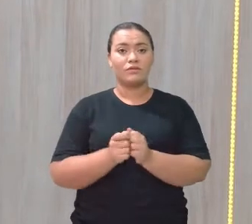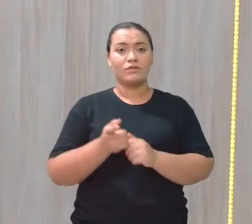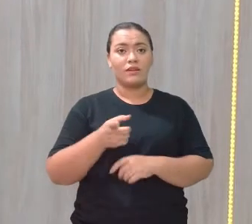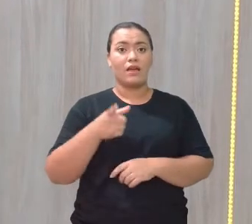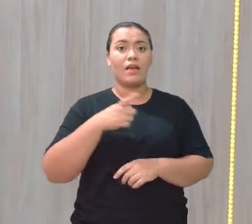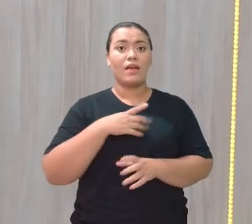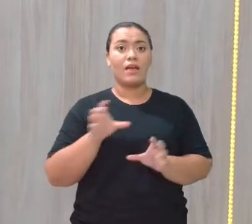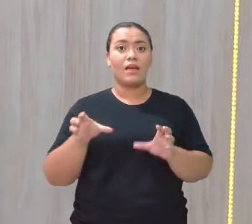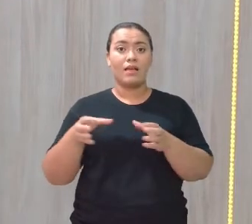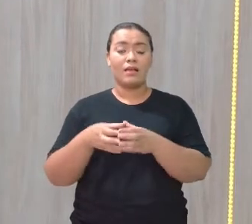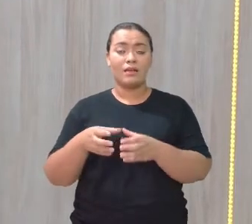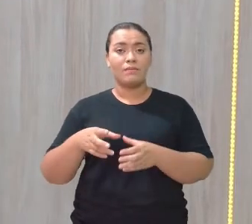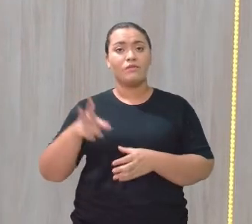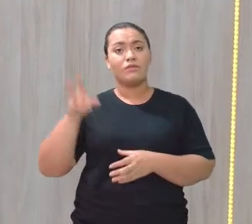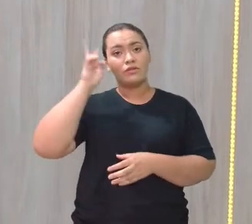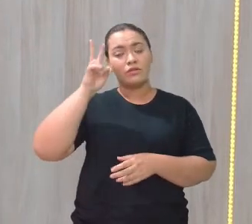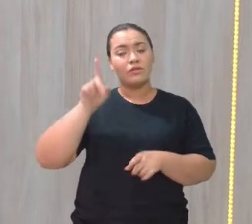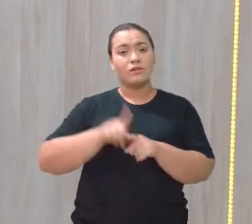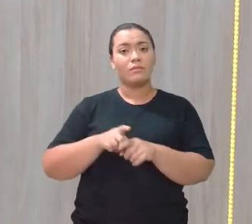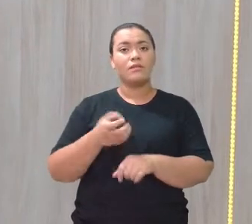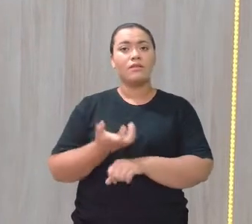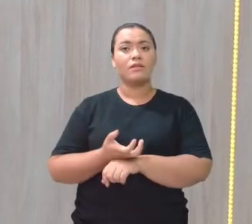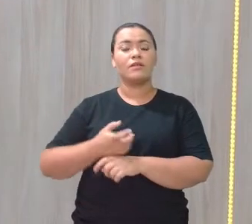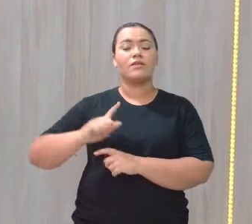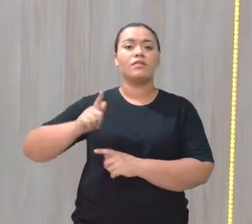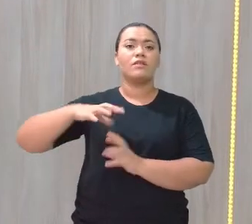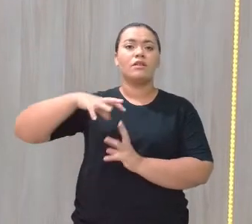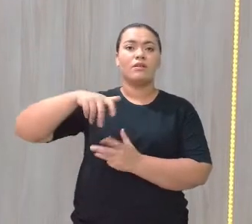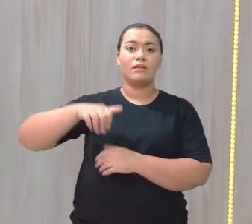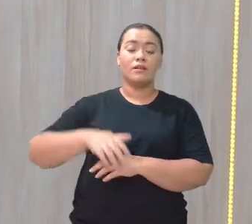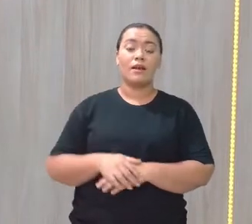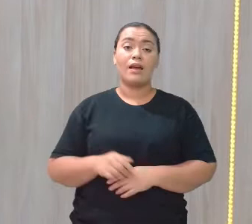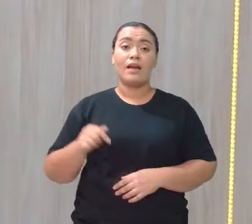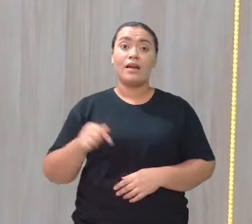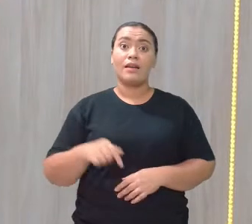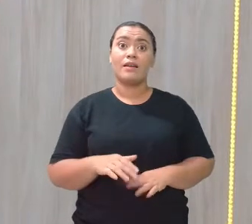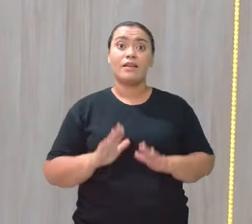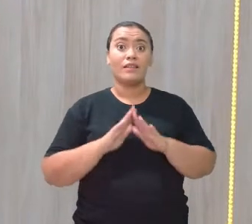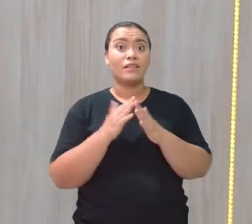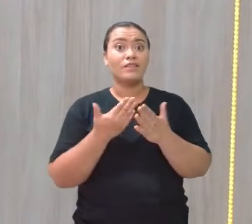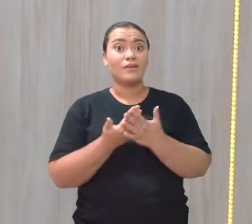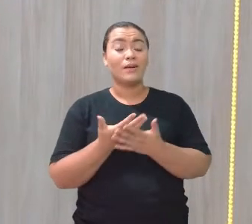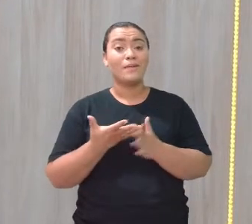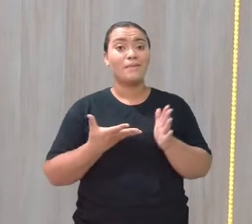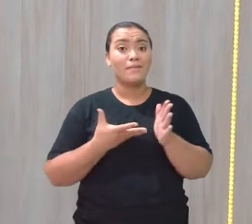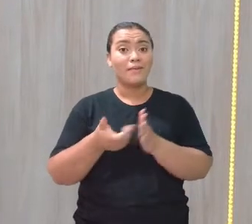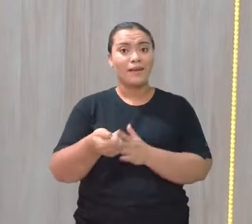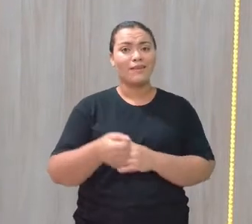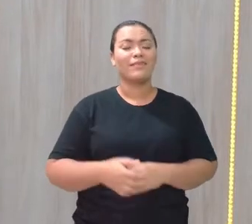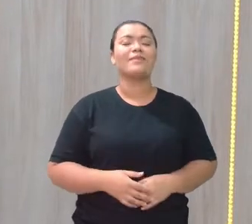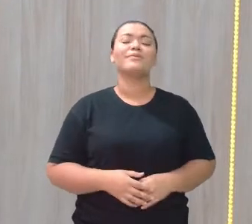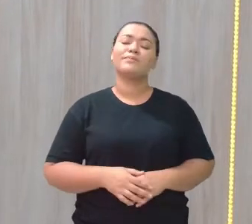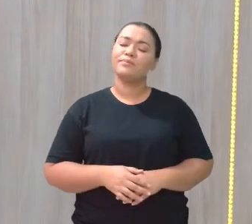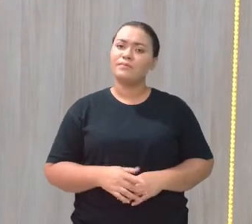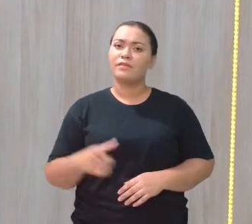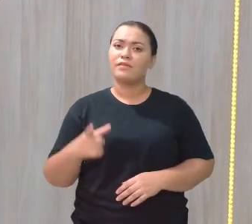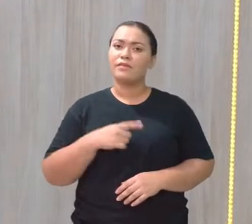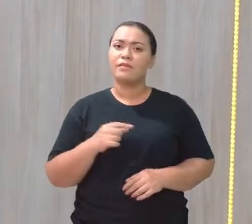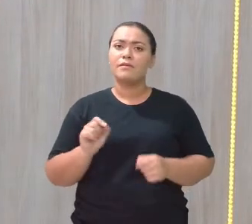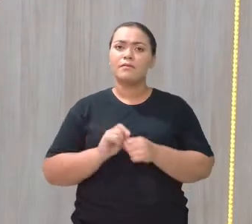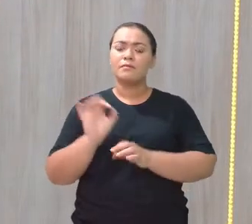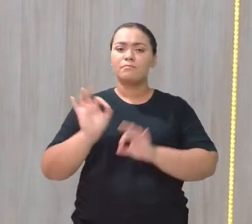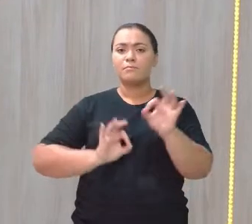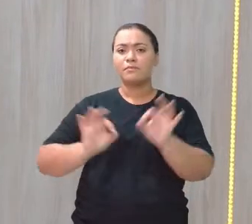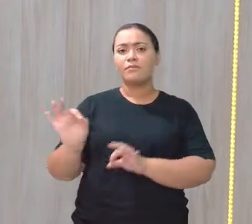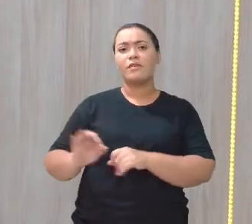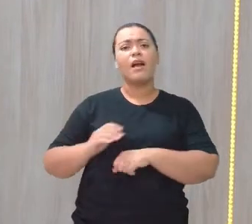História e Geografia da EMAD, aqui dessa escola maravilhosa, que a gente fez com muito carinho para